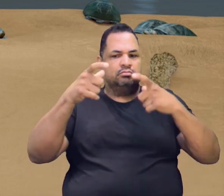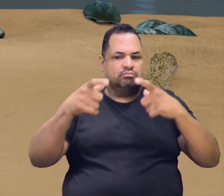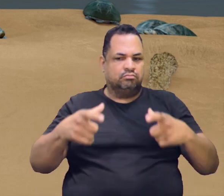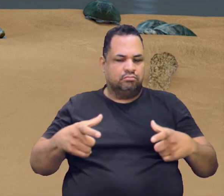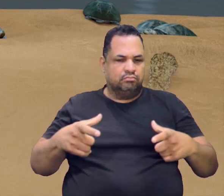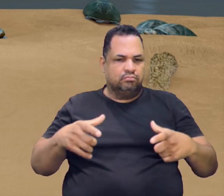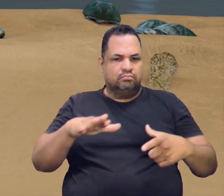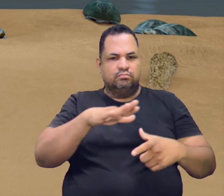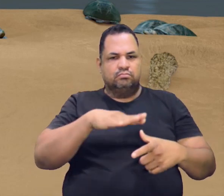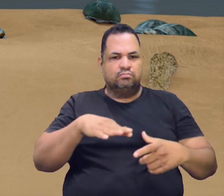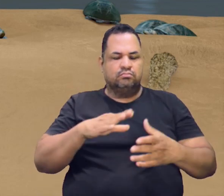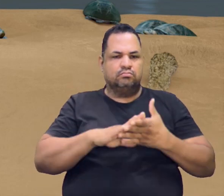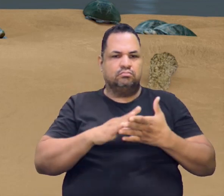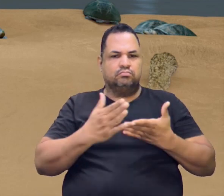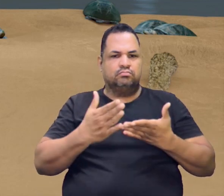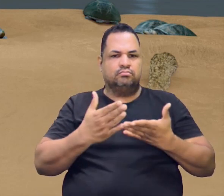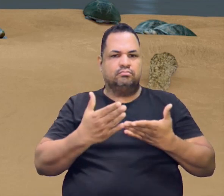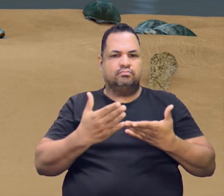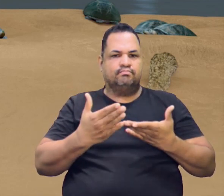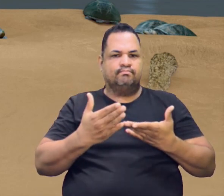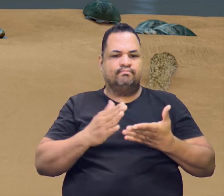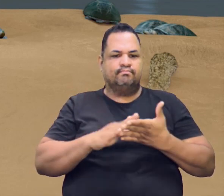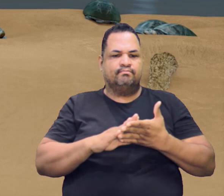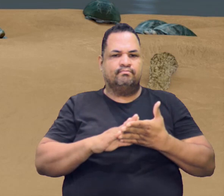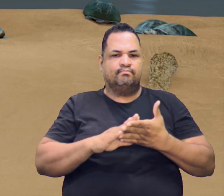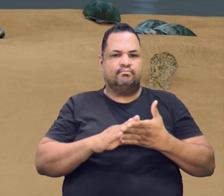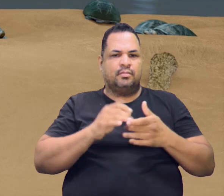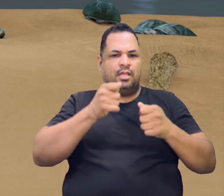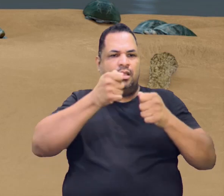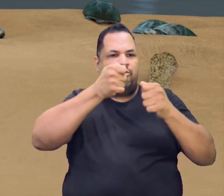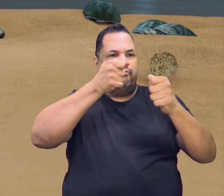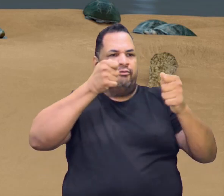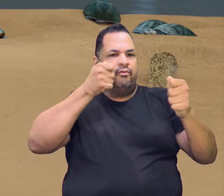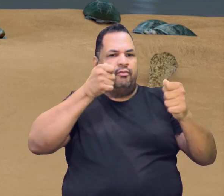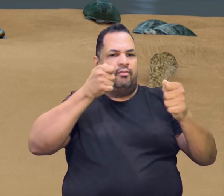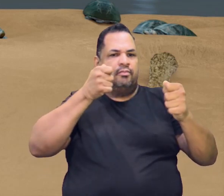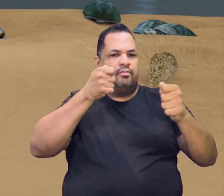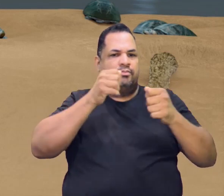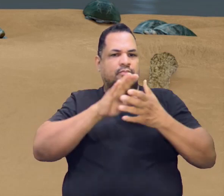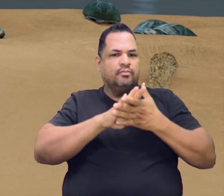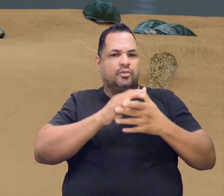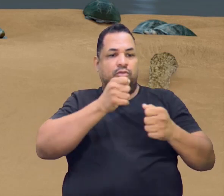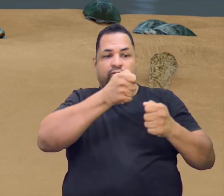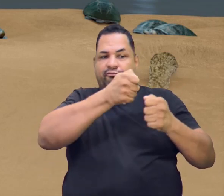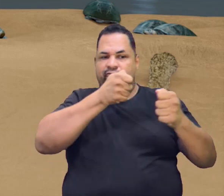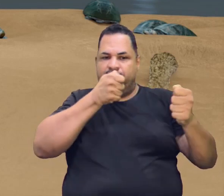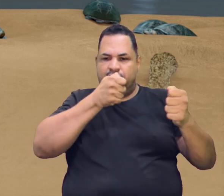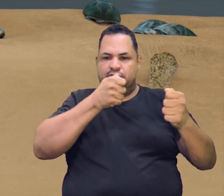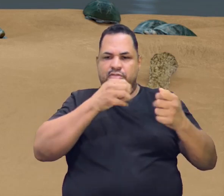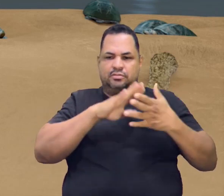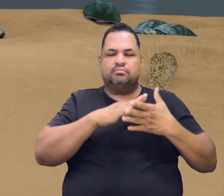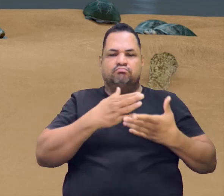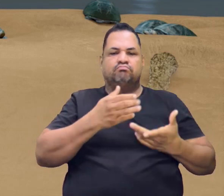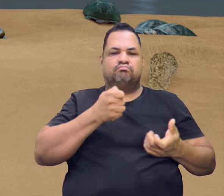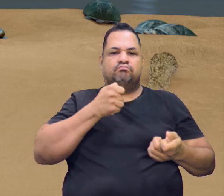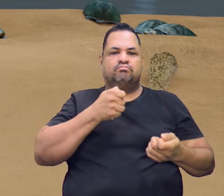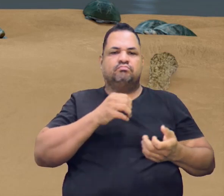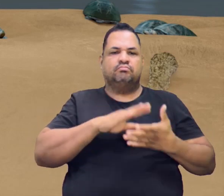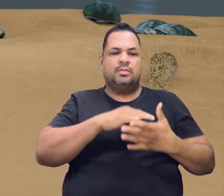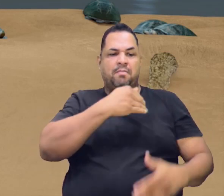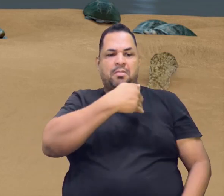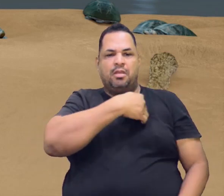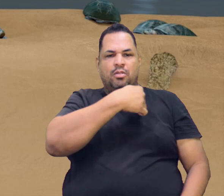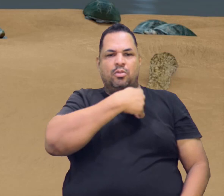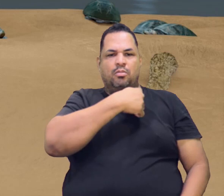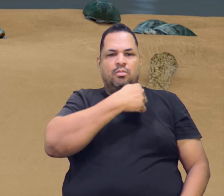local e pasme, senhores, a flecha que o Rondon foi flechado, sabia? Pegou